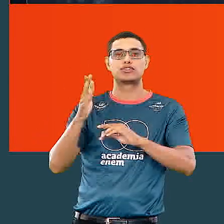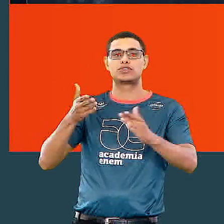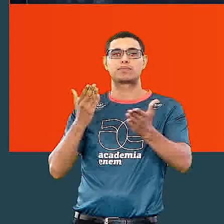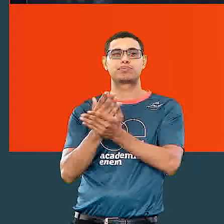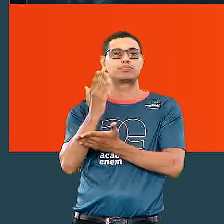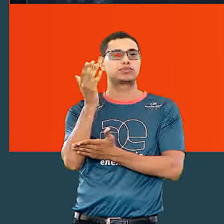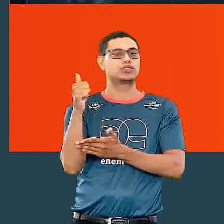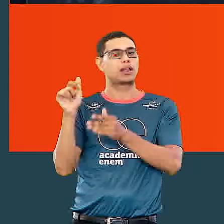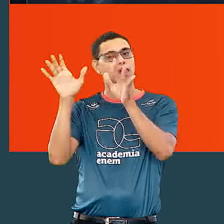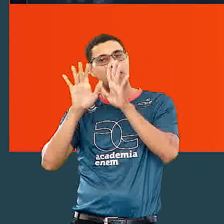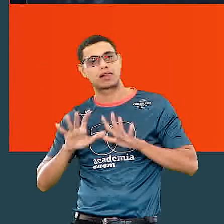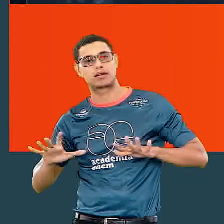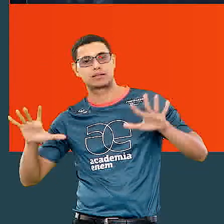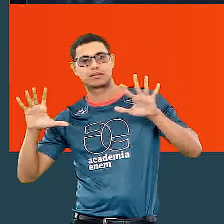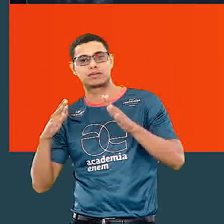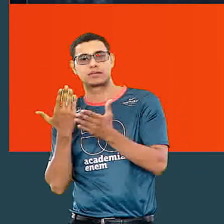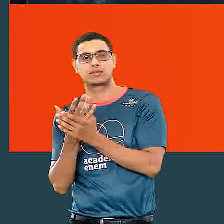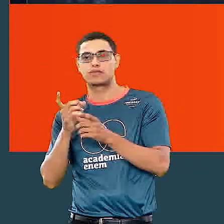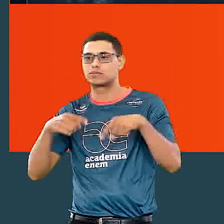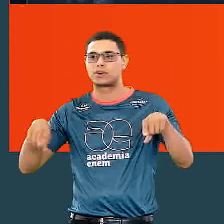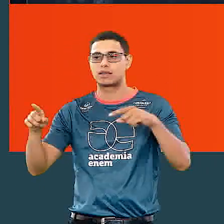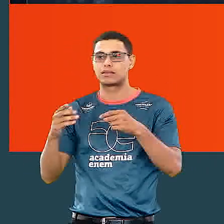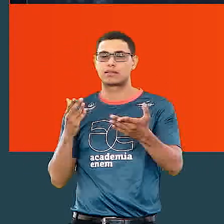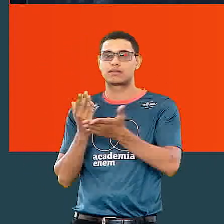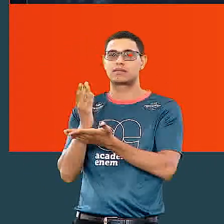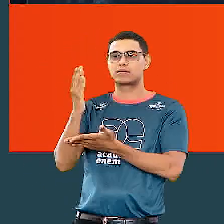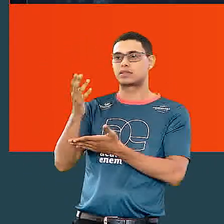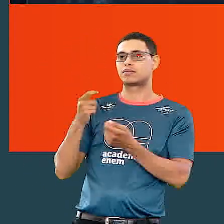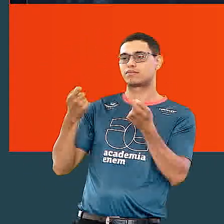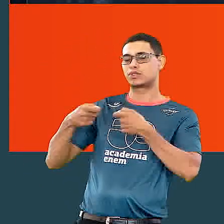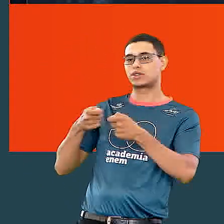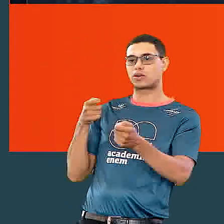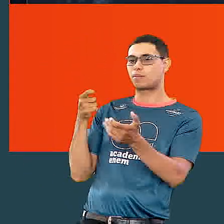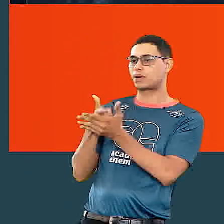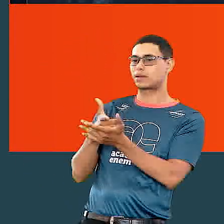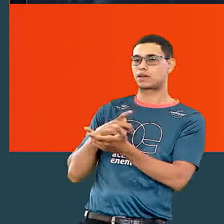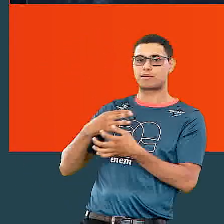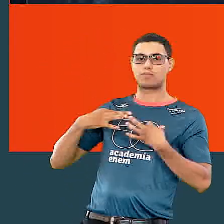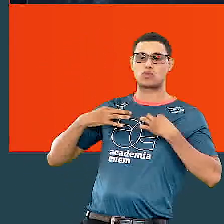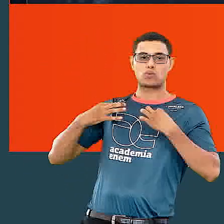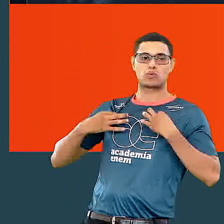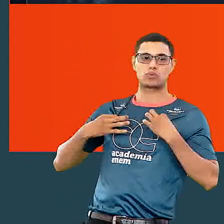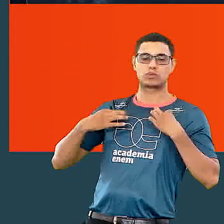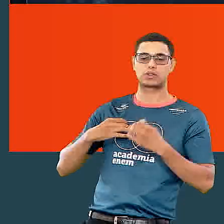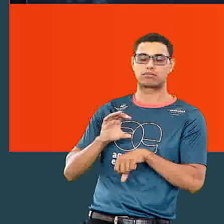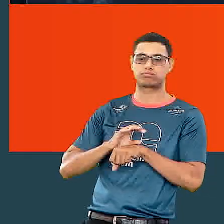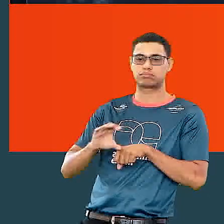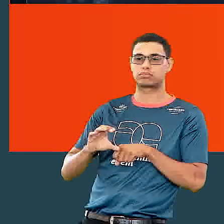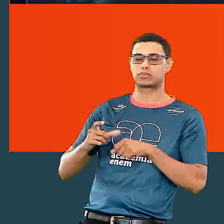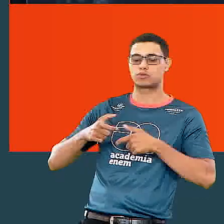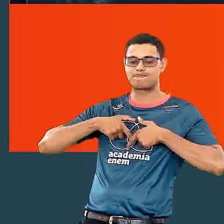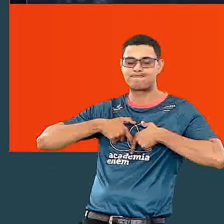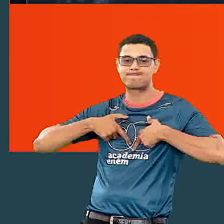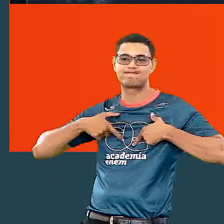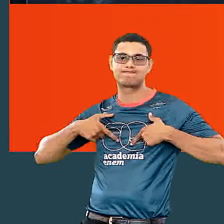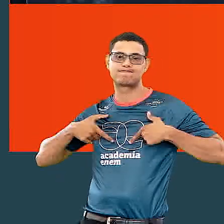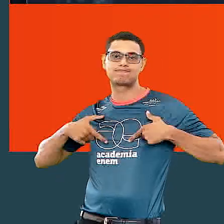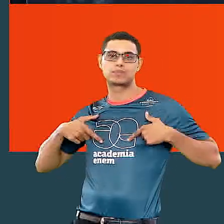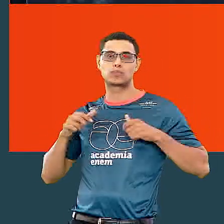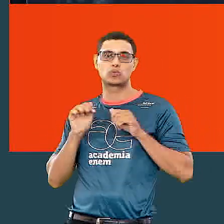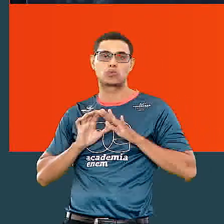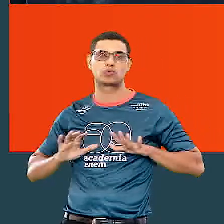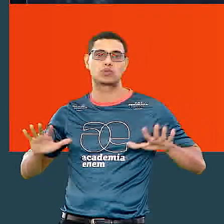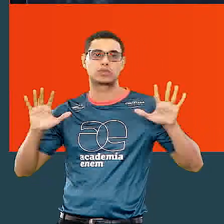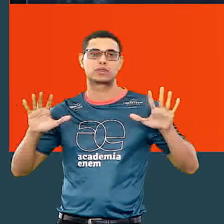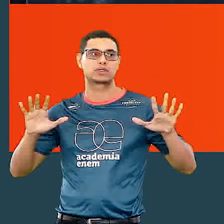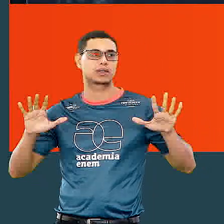lá na UFC. Ei, no dia que tu passar na UFC, compre a blusa do seu curso, tá? E faça questão de dizer que você é aluno UFC.